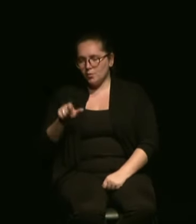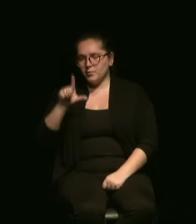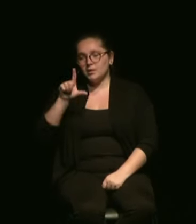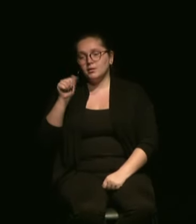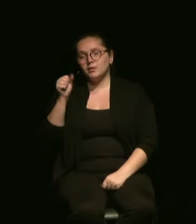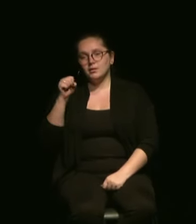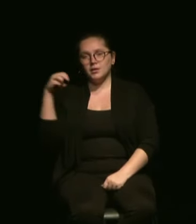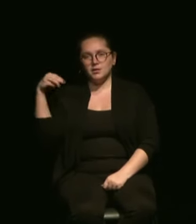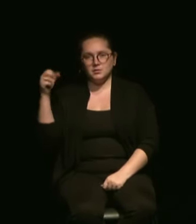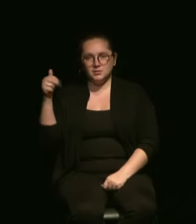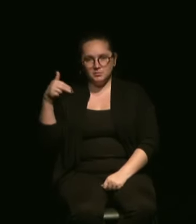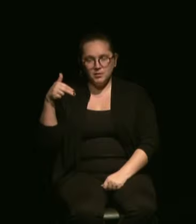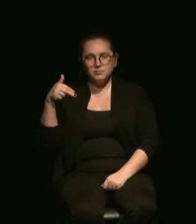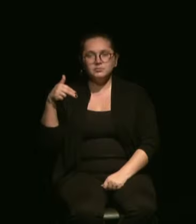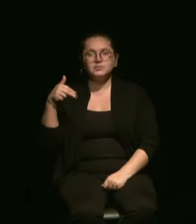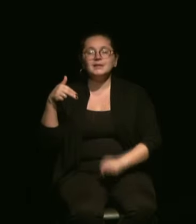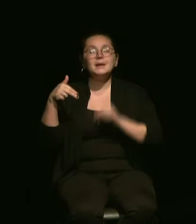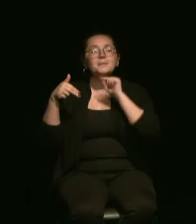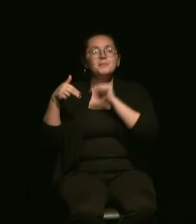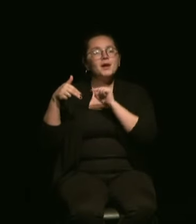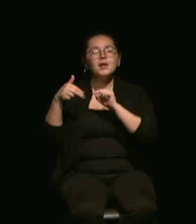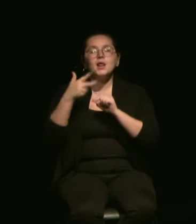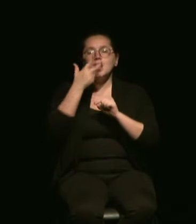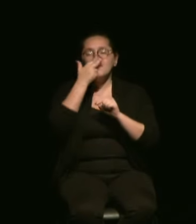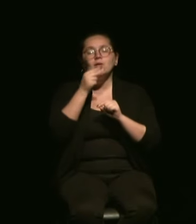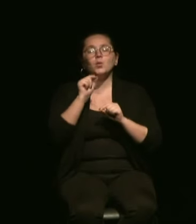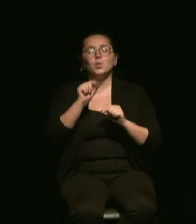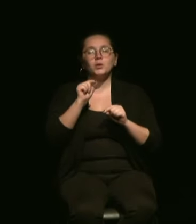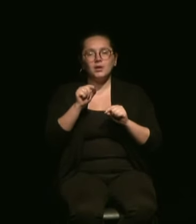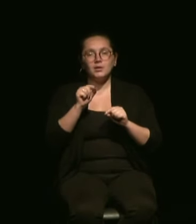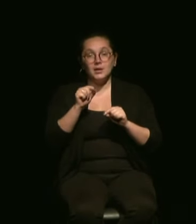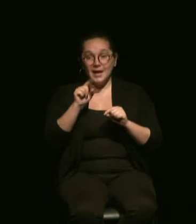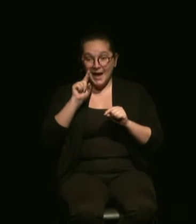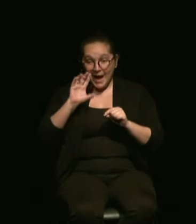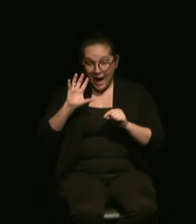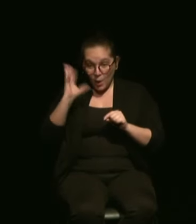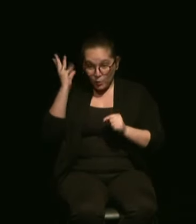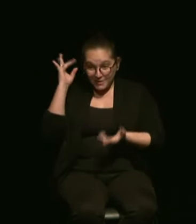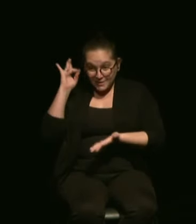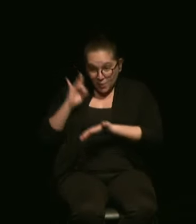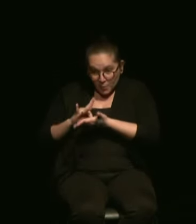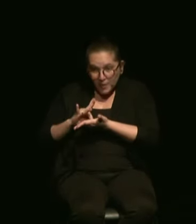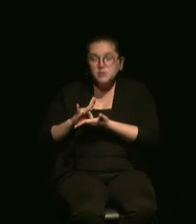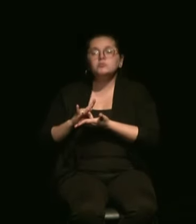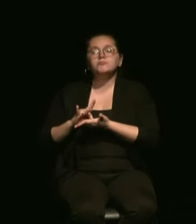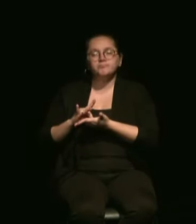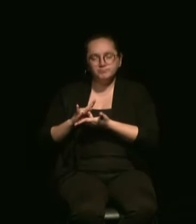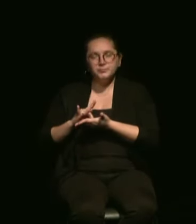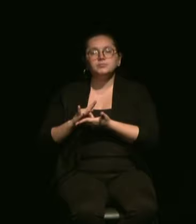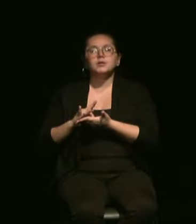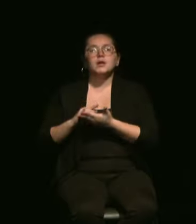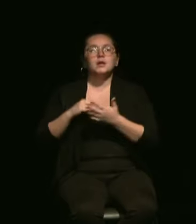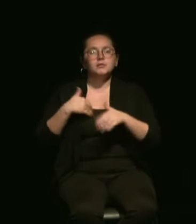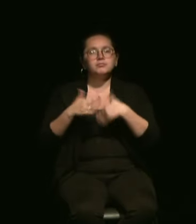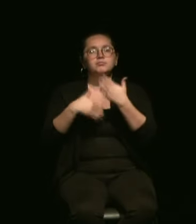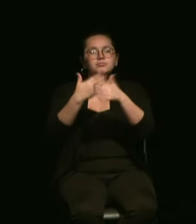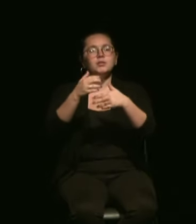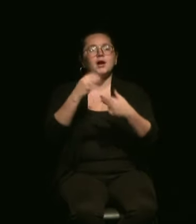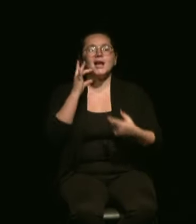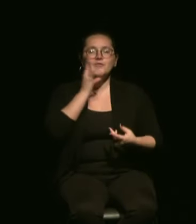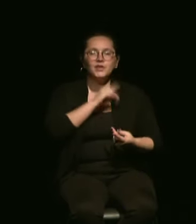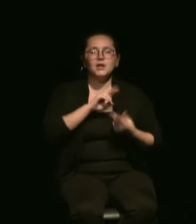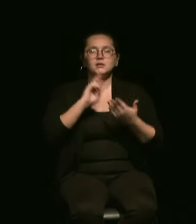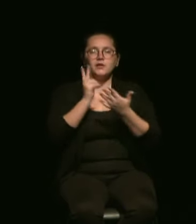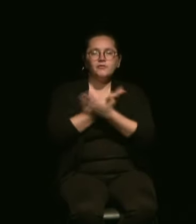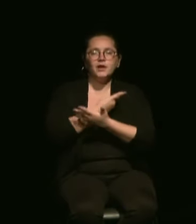essa reatualização é absolutamente fiel ao que aconteceu, às evidências, aos fatos